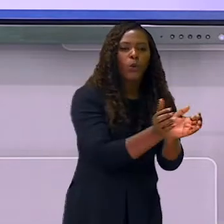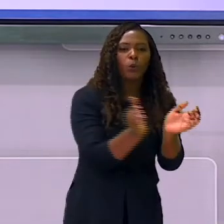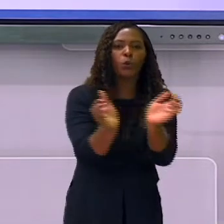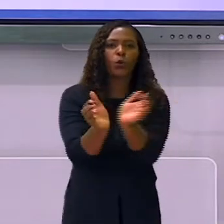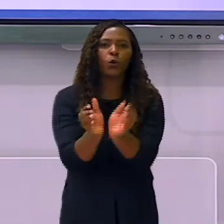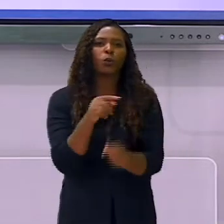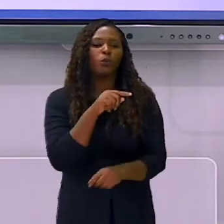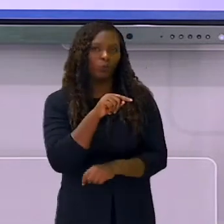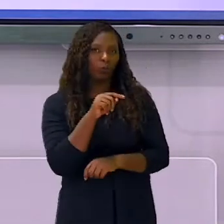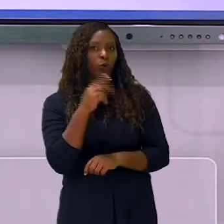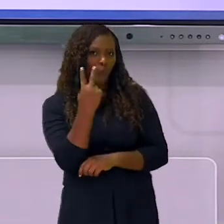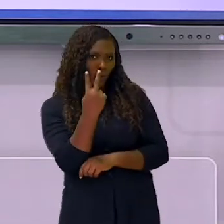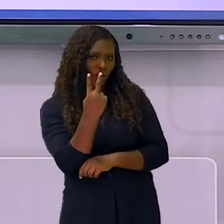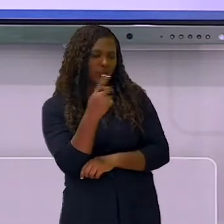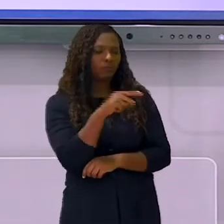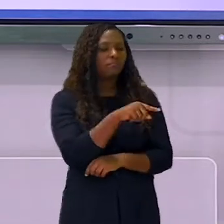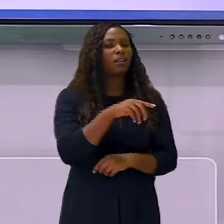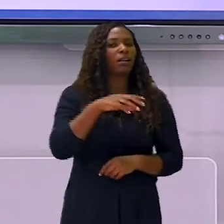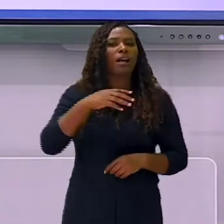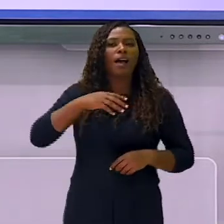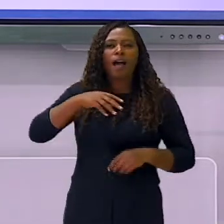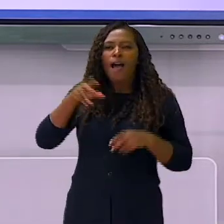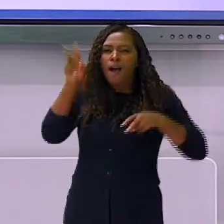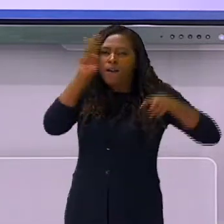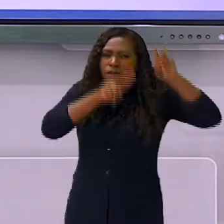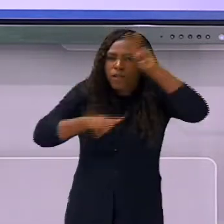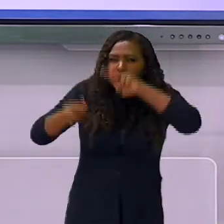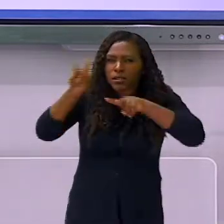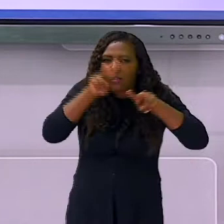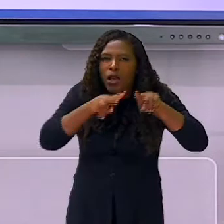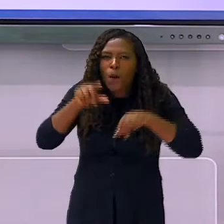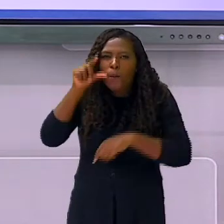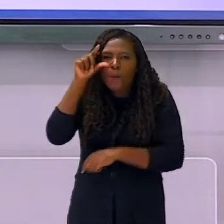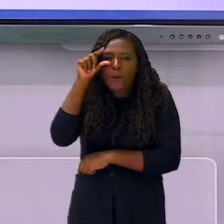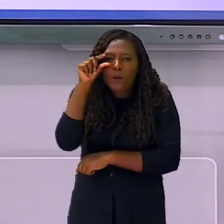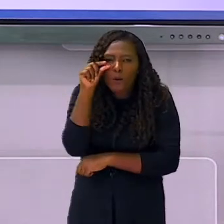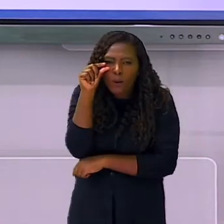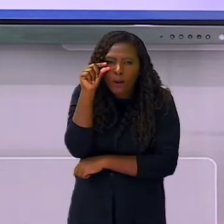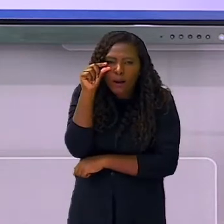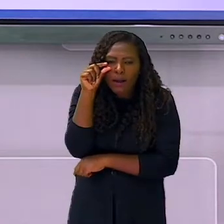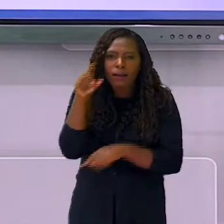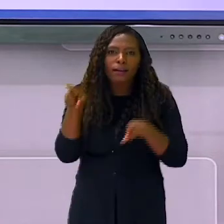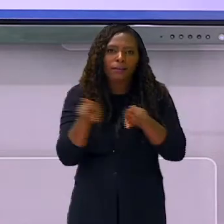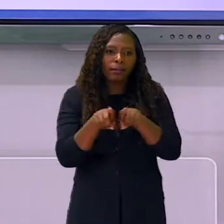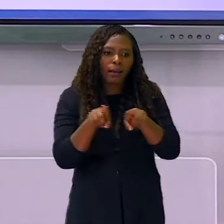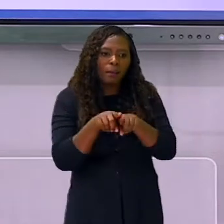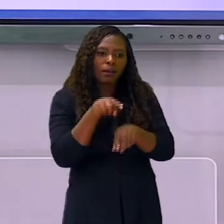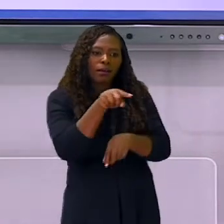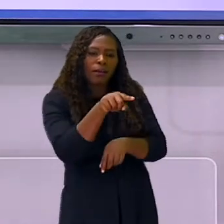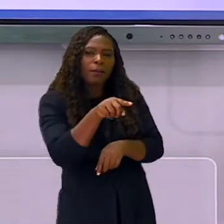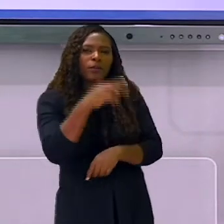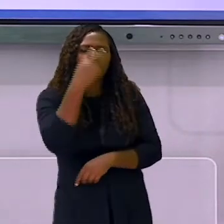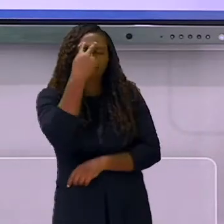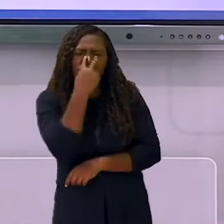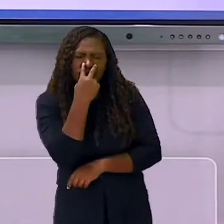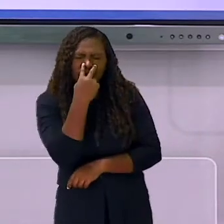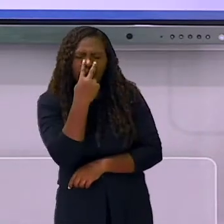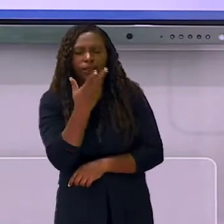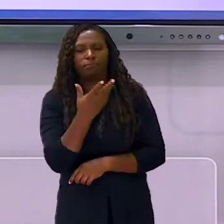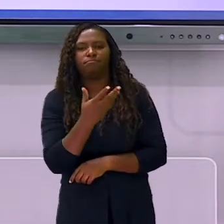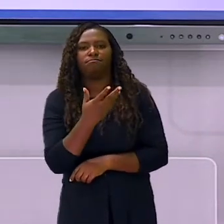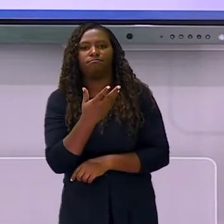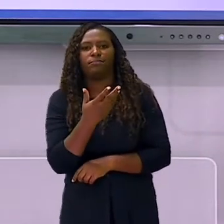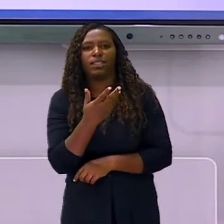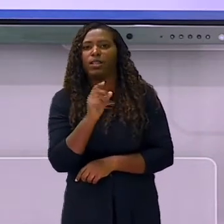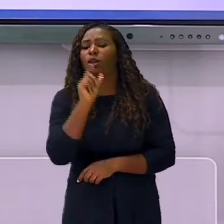pessoa com cegueira ou cego. O que determina se uma pessoa possui baixa visão ou é cega